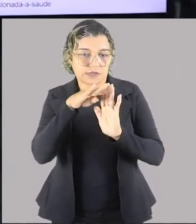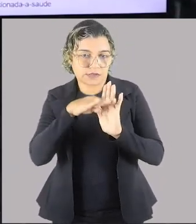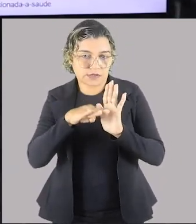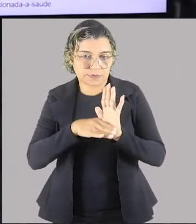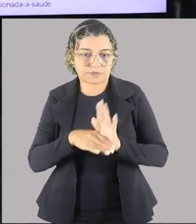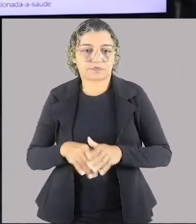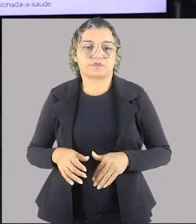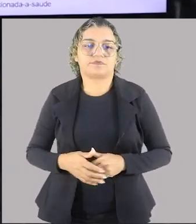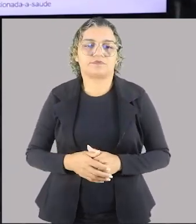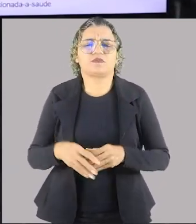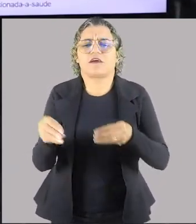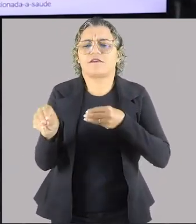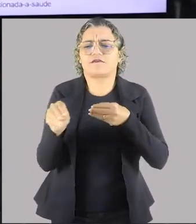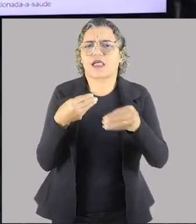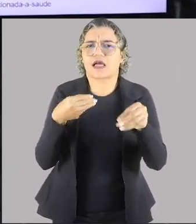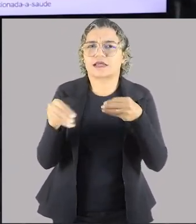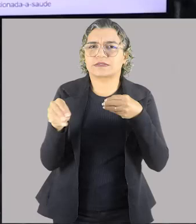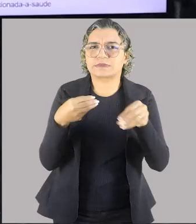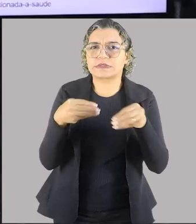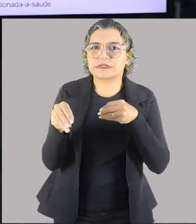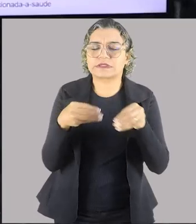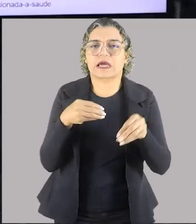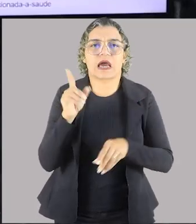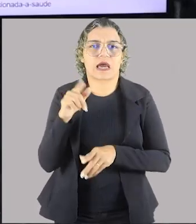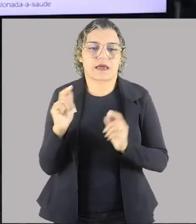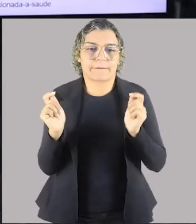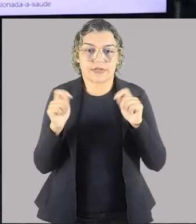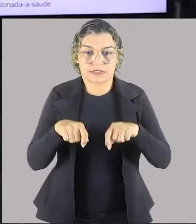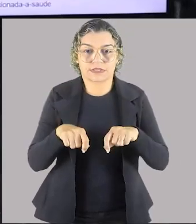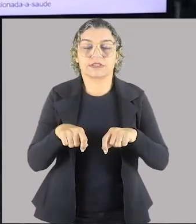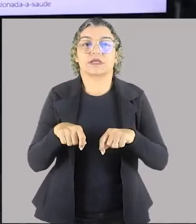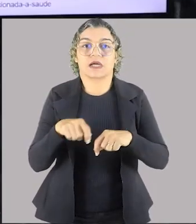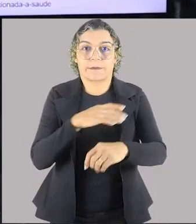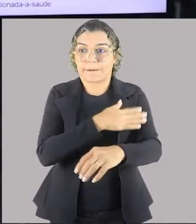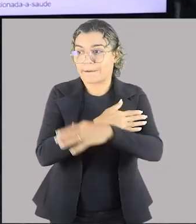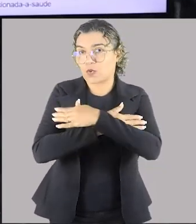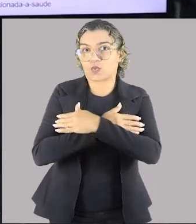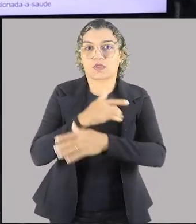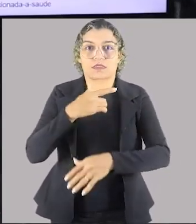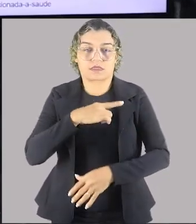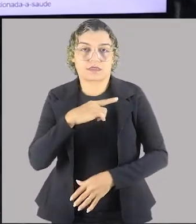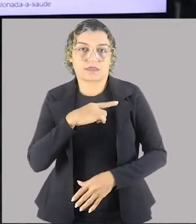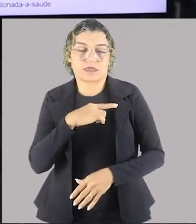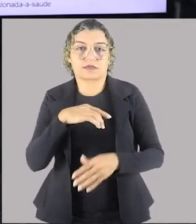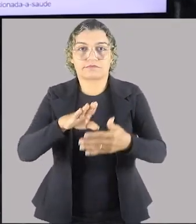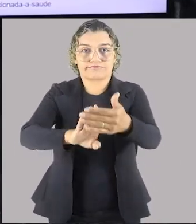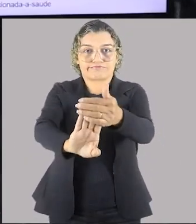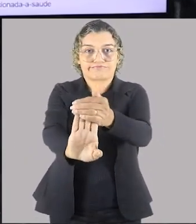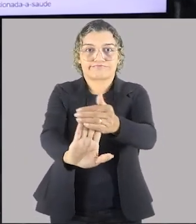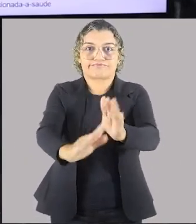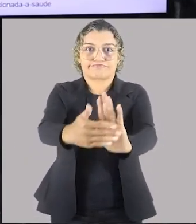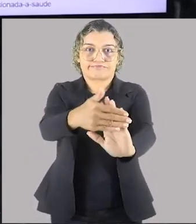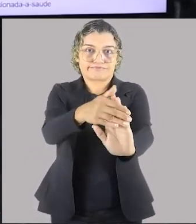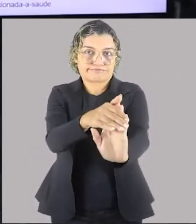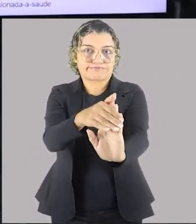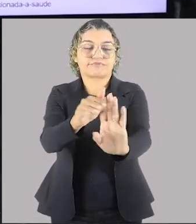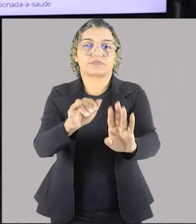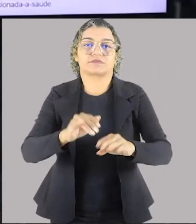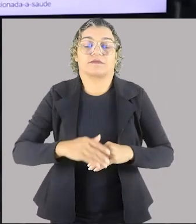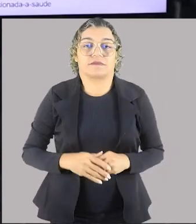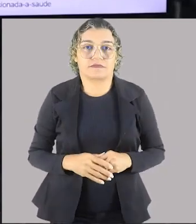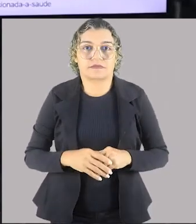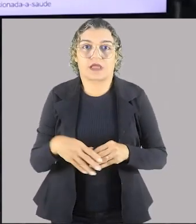corporal. A flexibilidade vai ser a capacidade que o músculo tem de se alongar, certo?